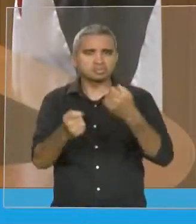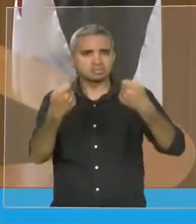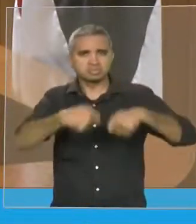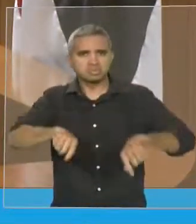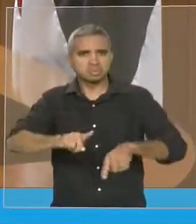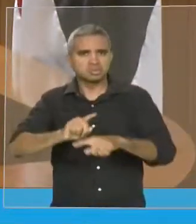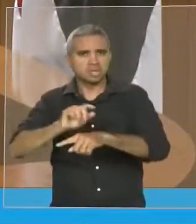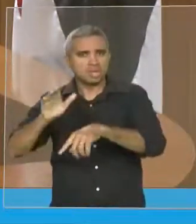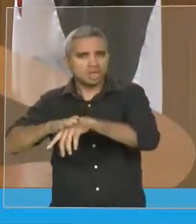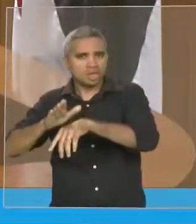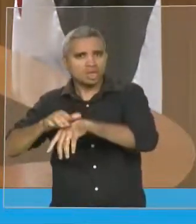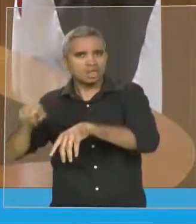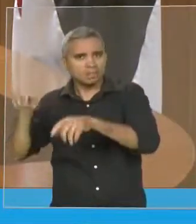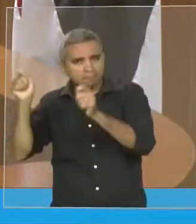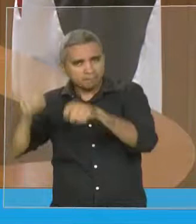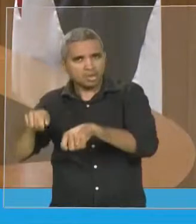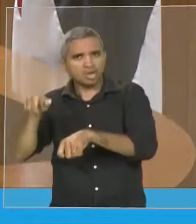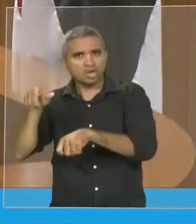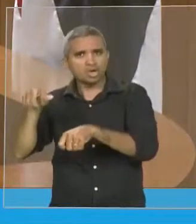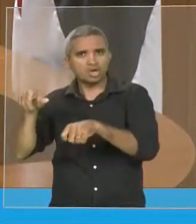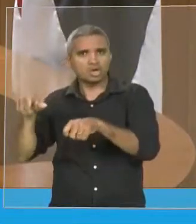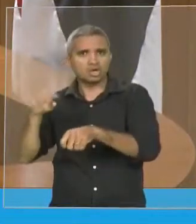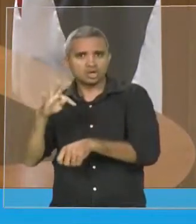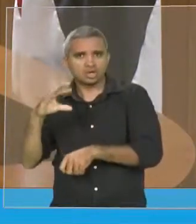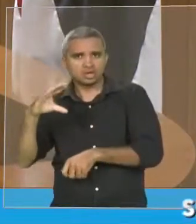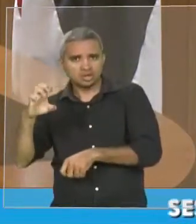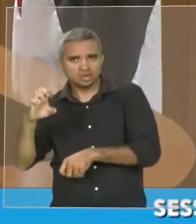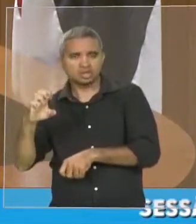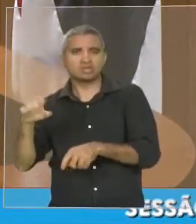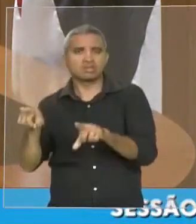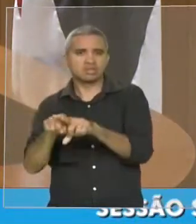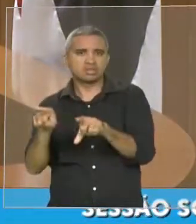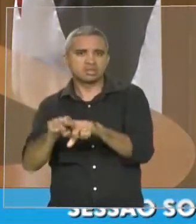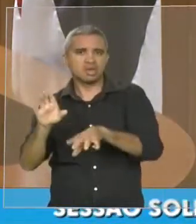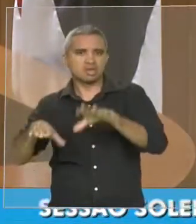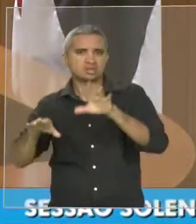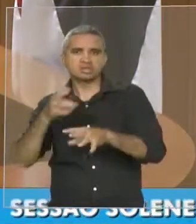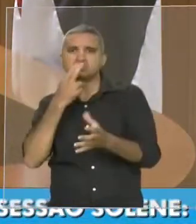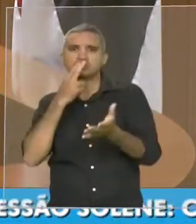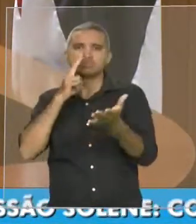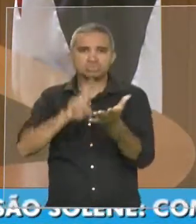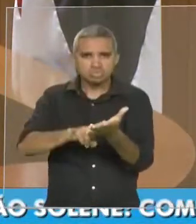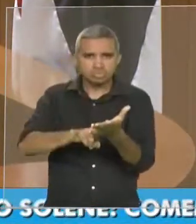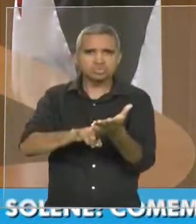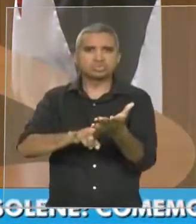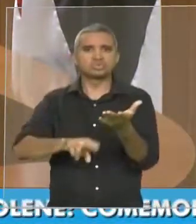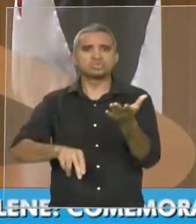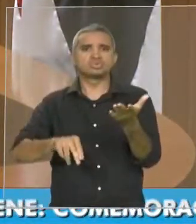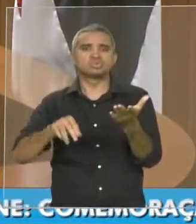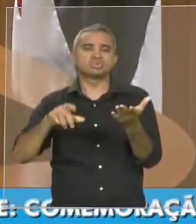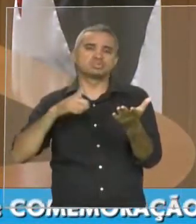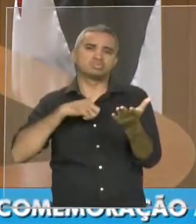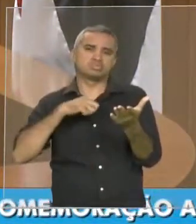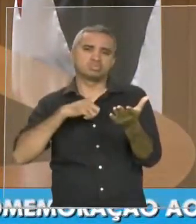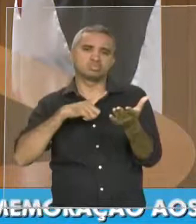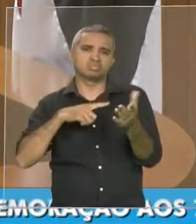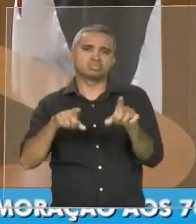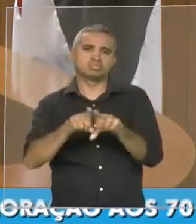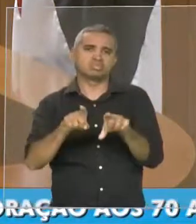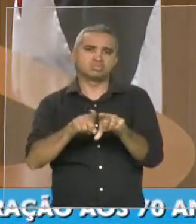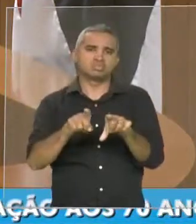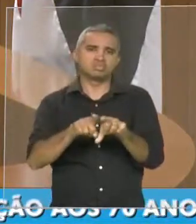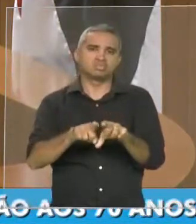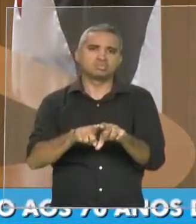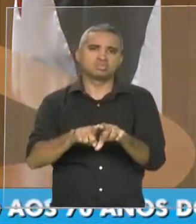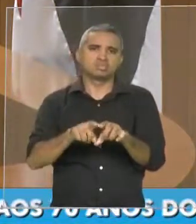A sancionadora, quando aplica multa, imputa débito, estabelece restrições de direitos.